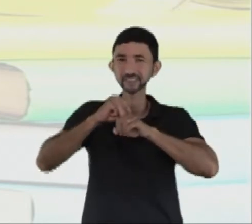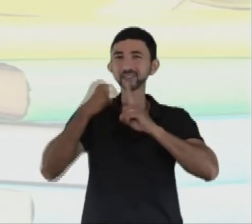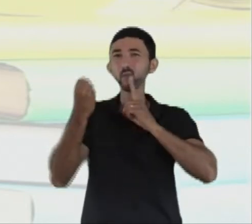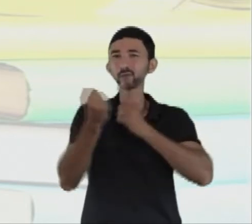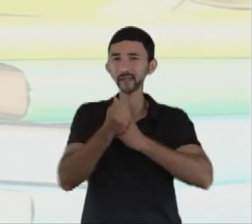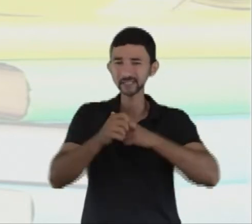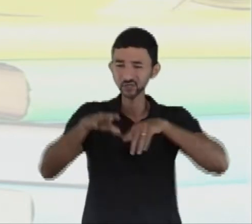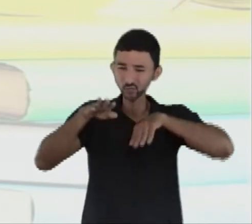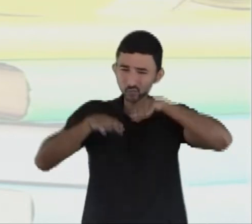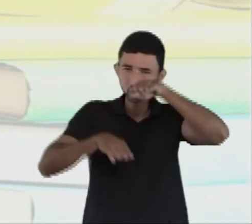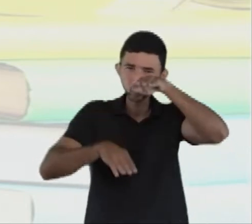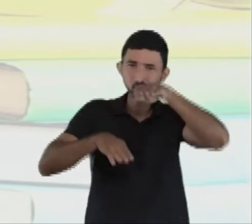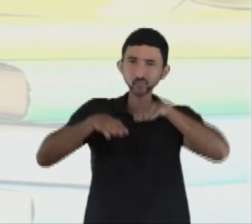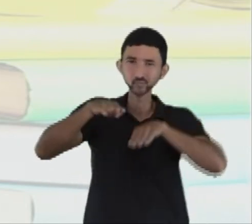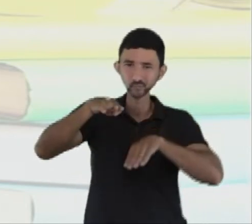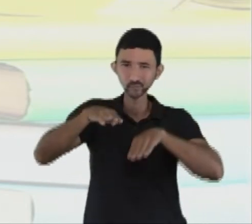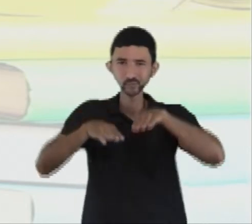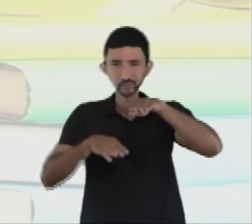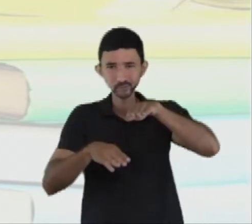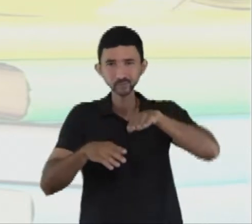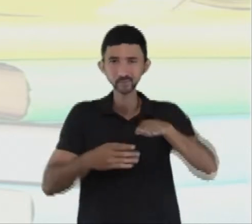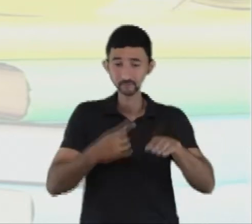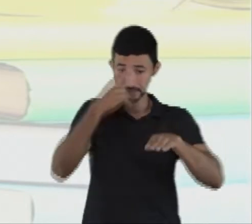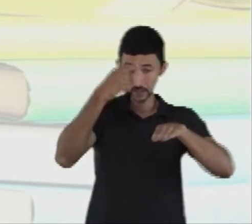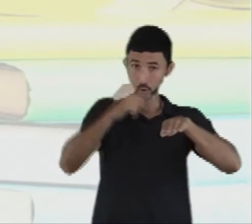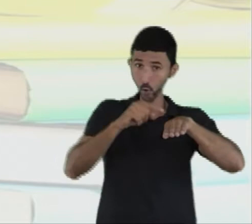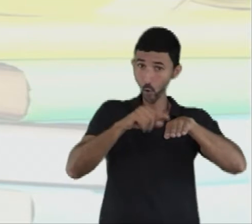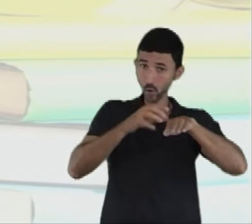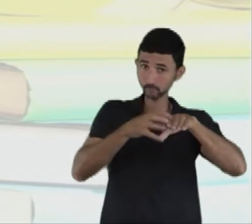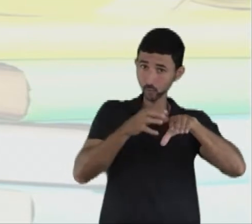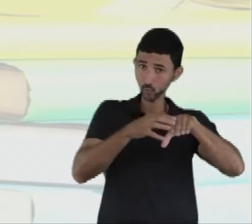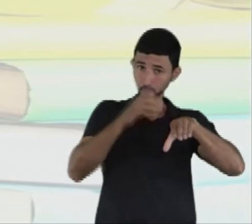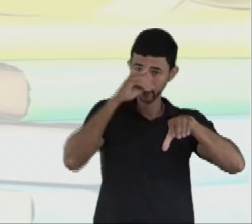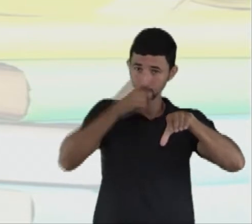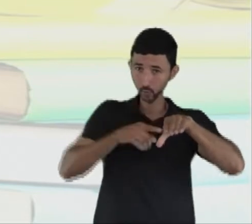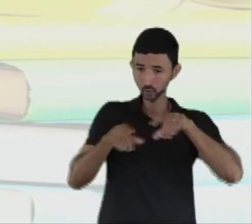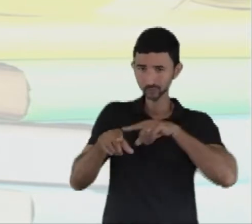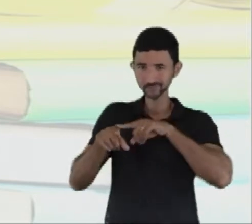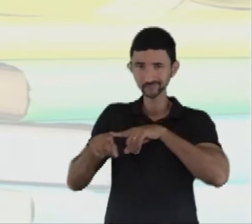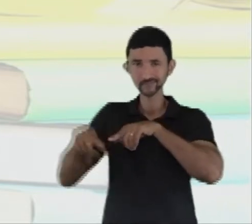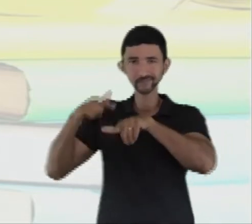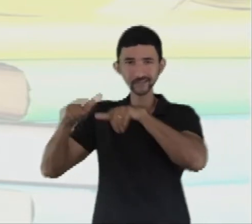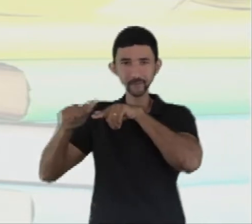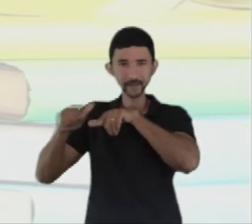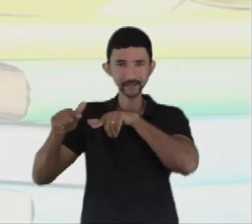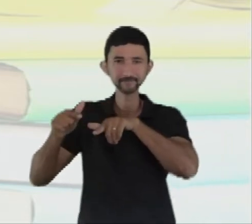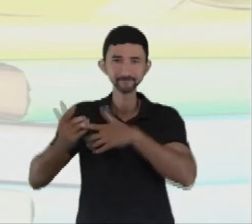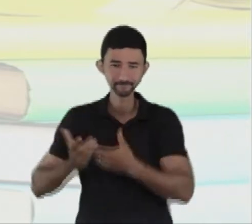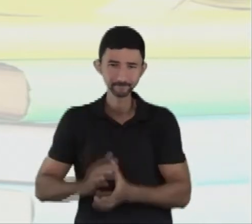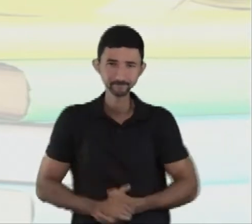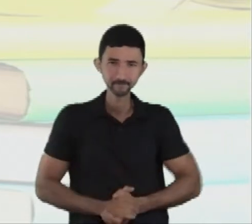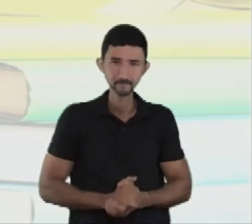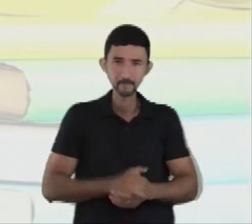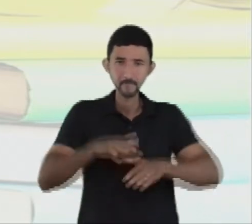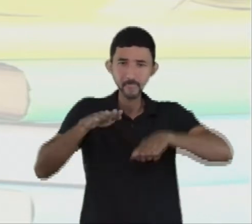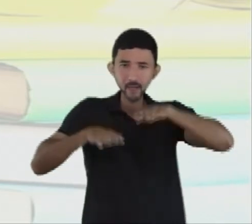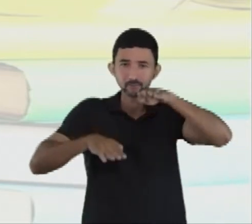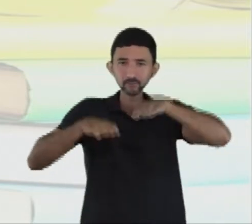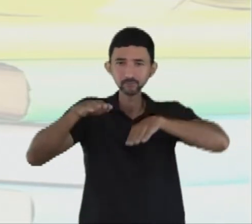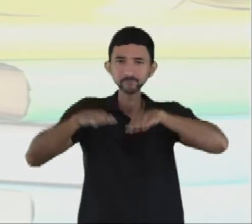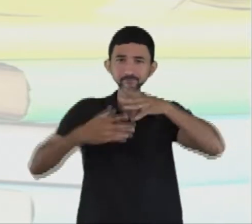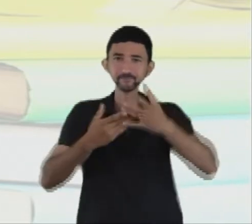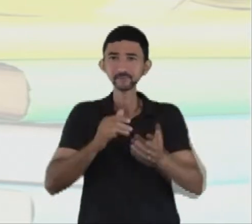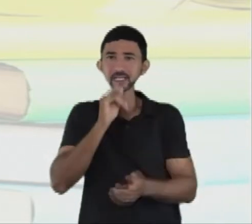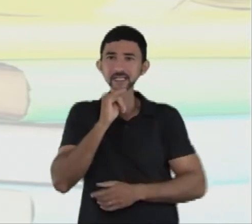da sociedade entre quem explora e quem é explorado, né? Essa desigualdade social é o que nós conhecemos